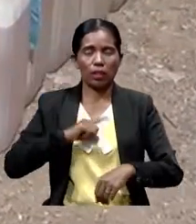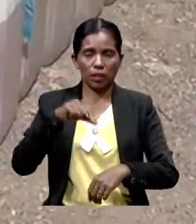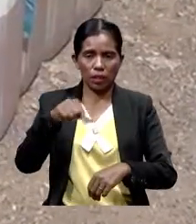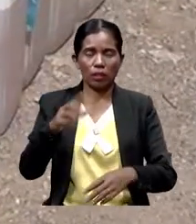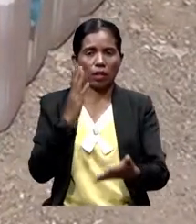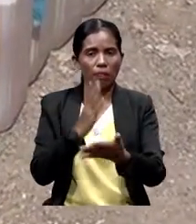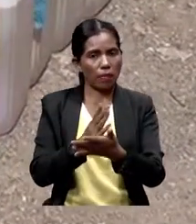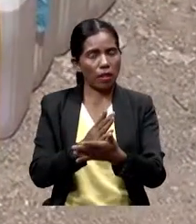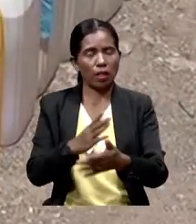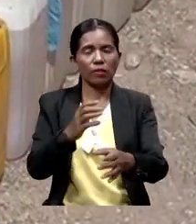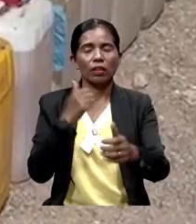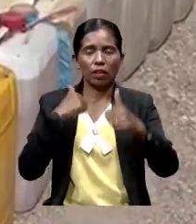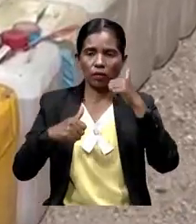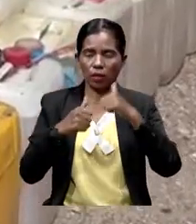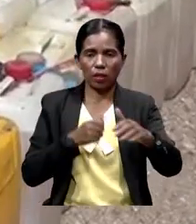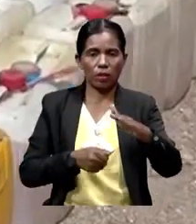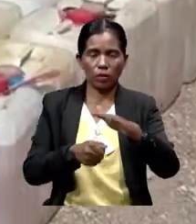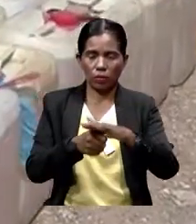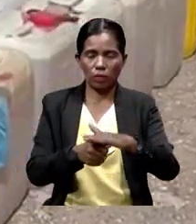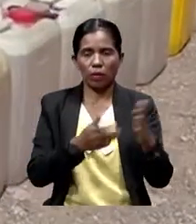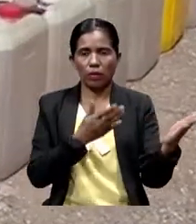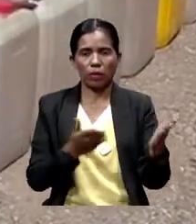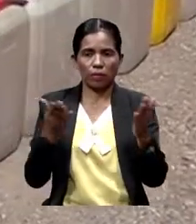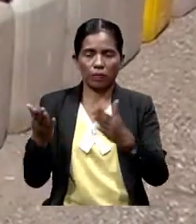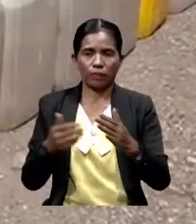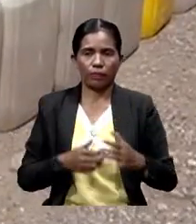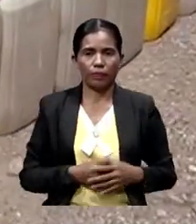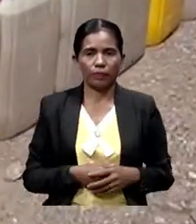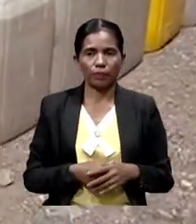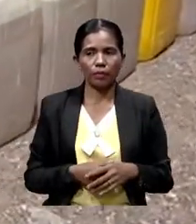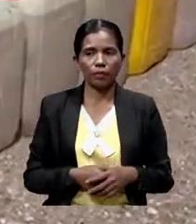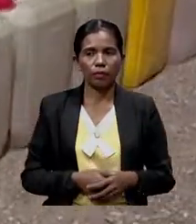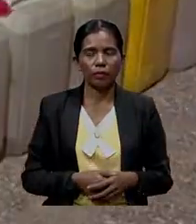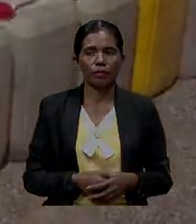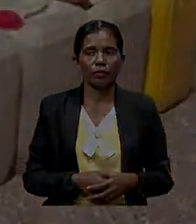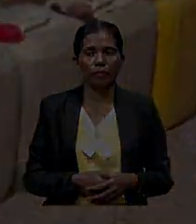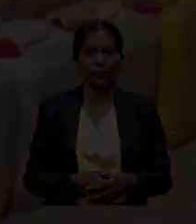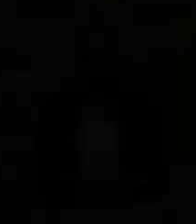atividade ilegal tanto si area marítima Noraimaran. Napoleon Xavier, GMN.